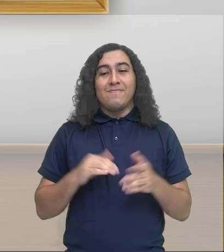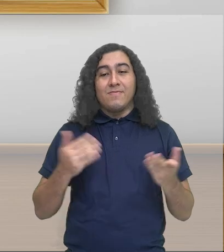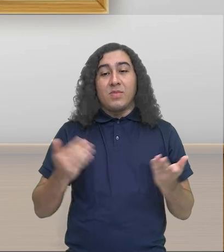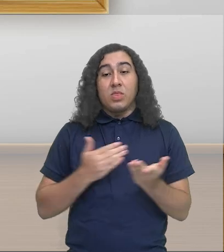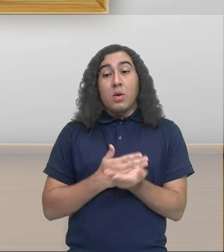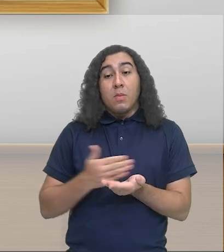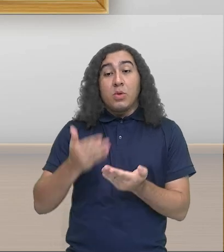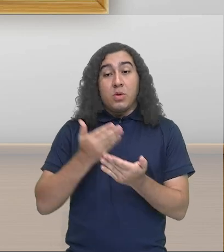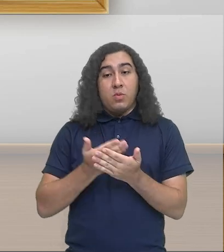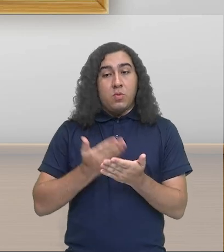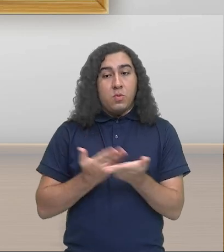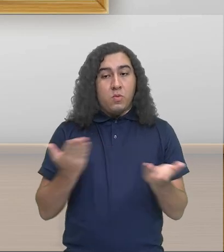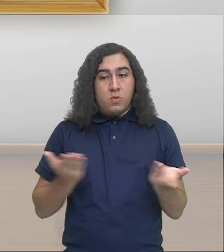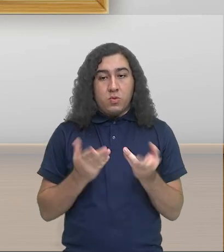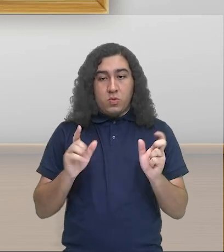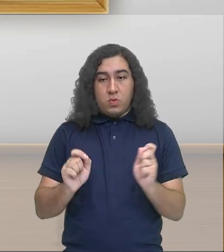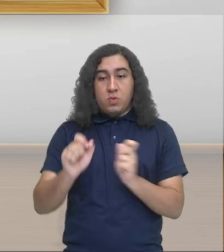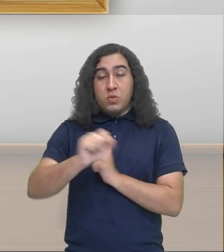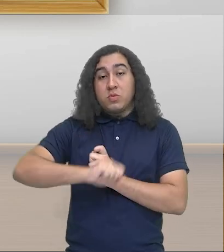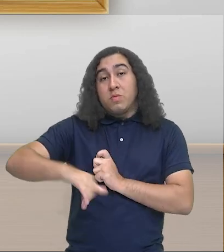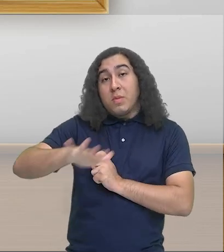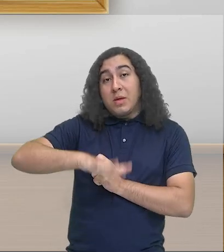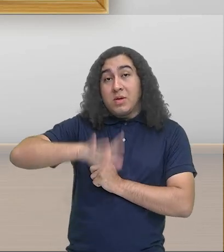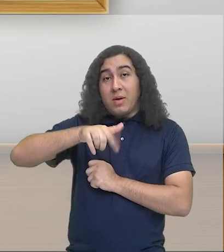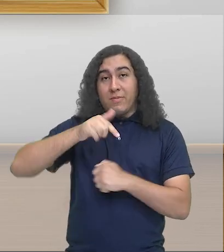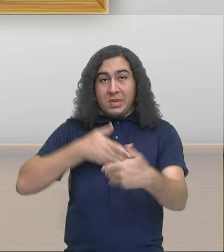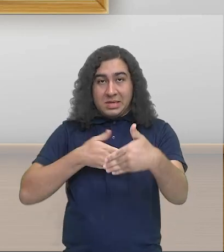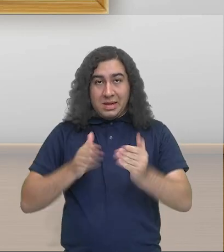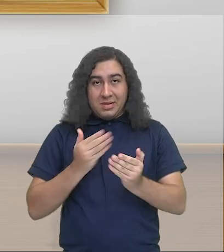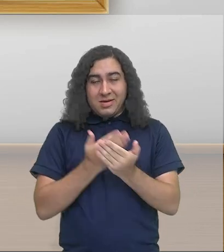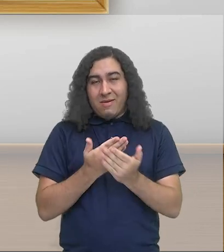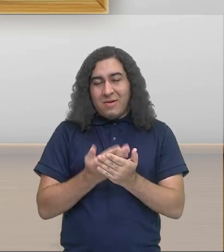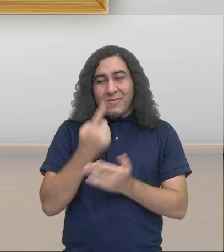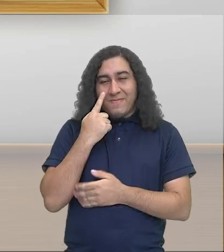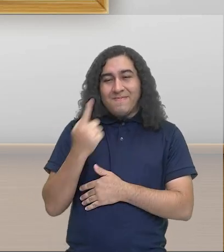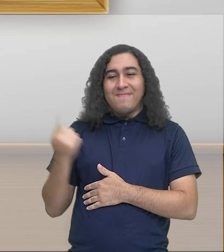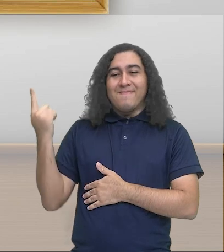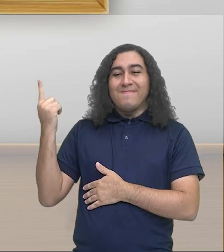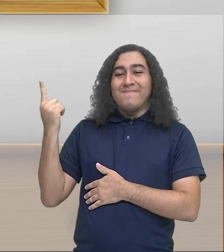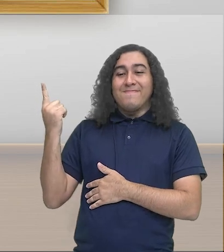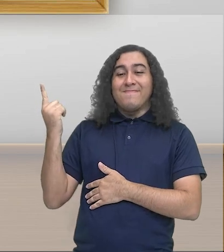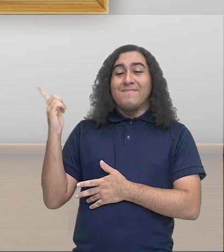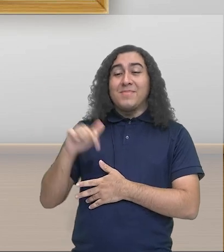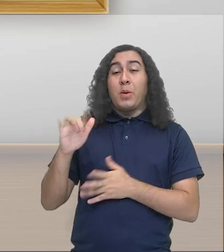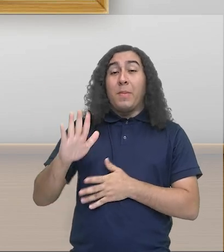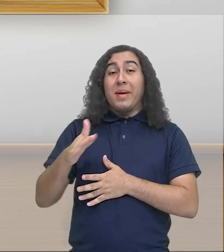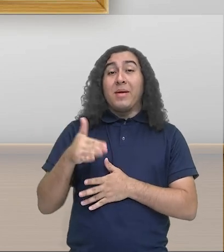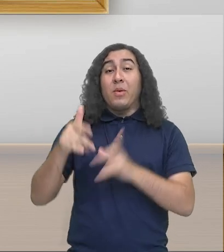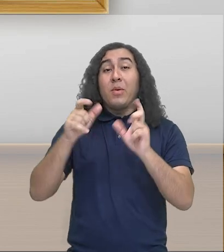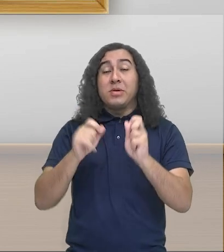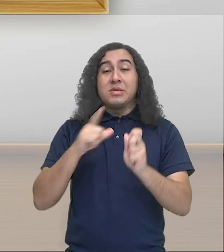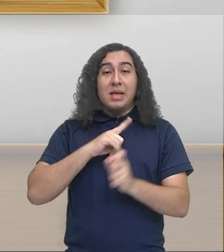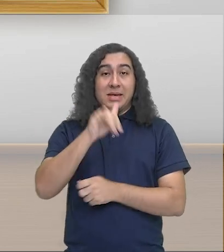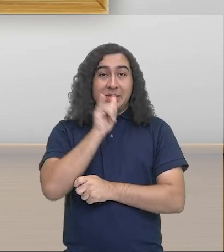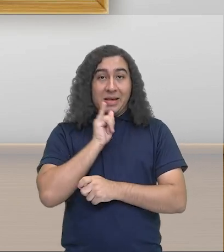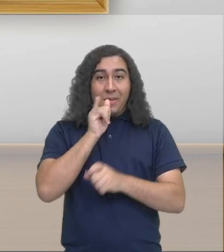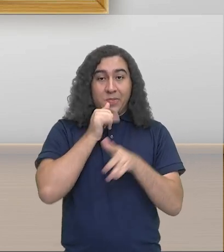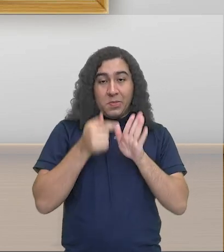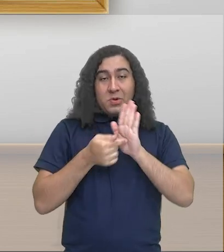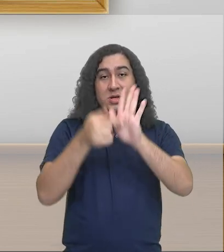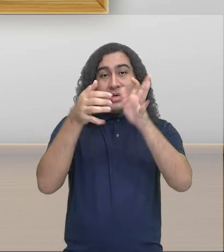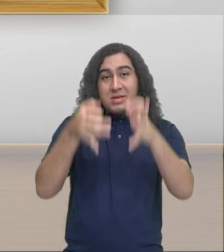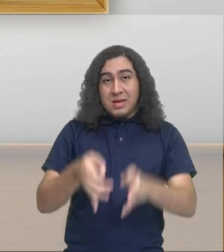Iniciamos a nossa aula no ambiente de uma sala de aula, é claro, e nada melhor para